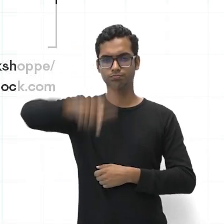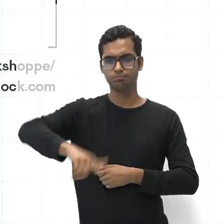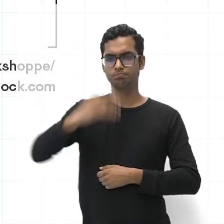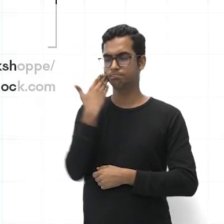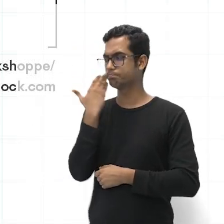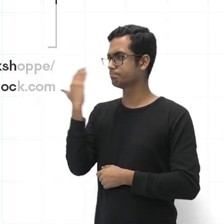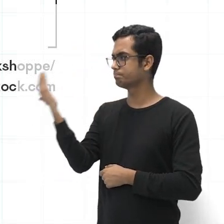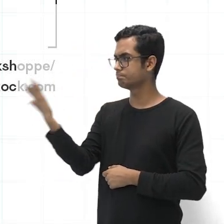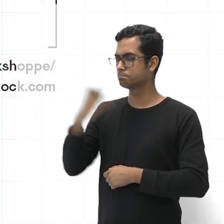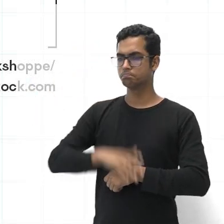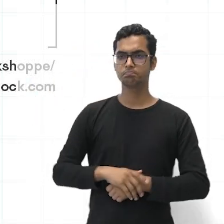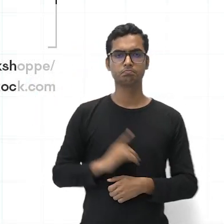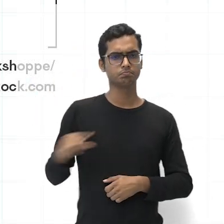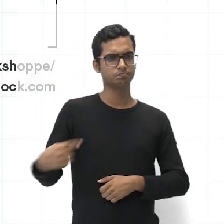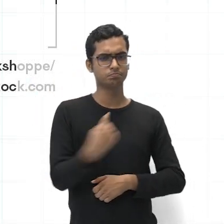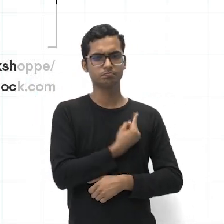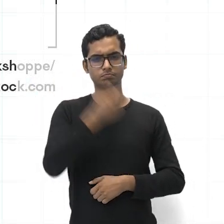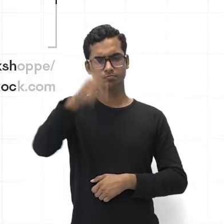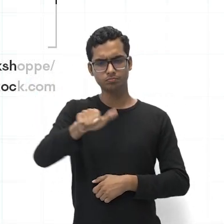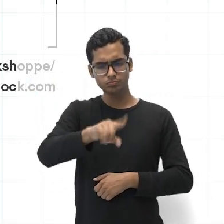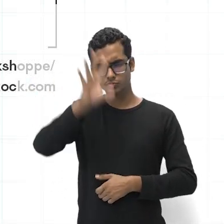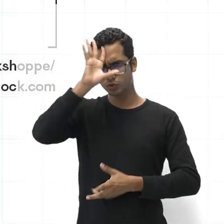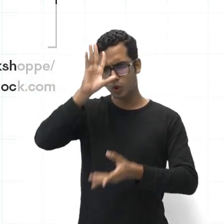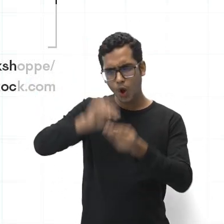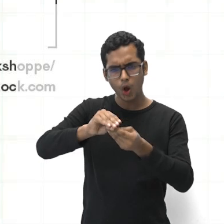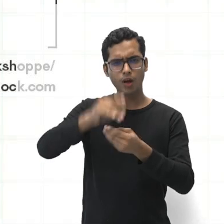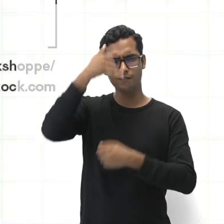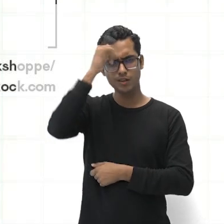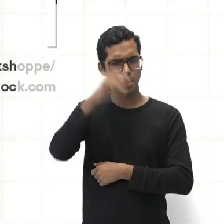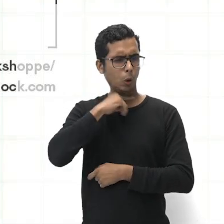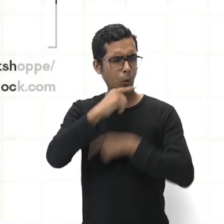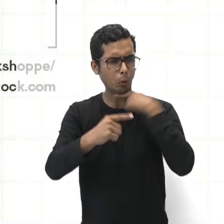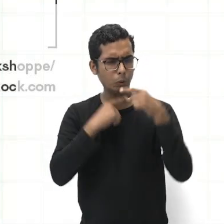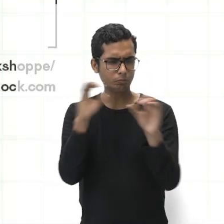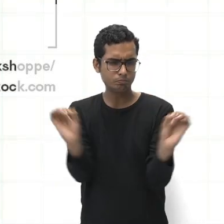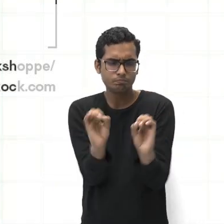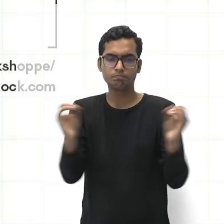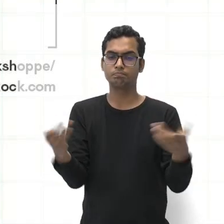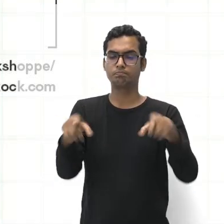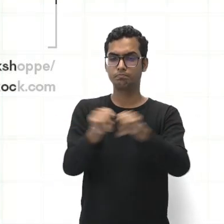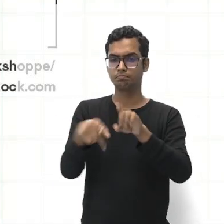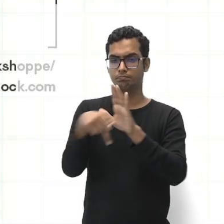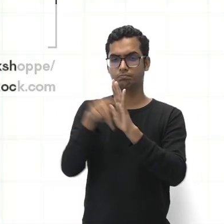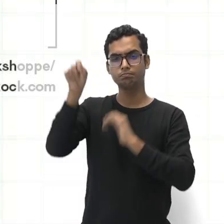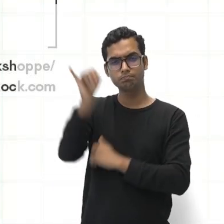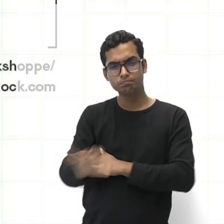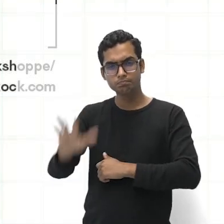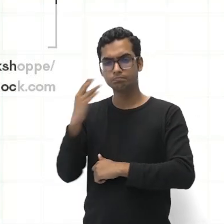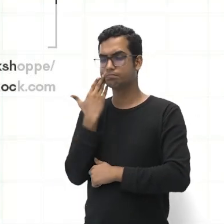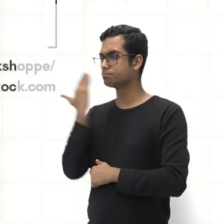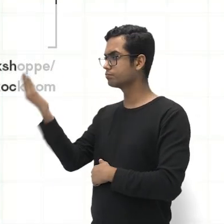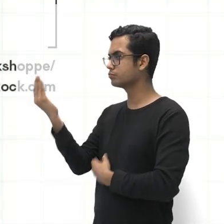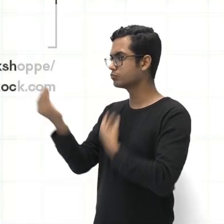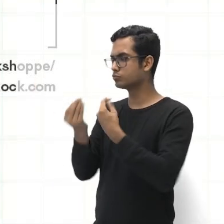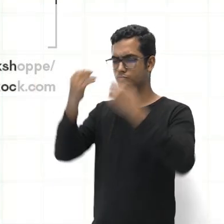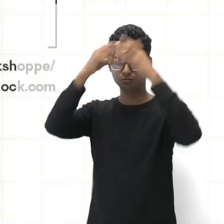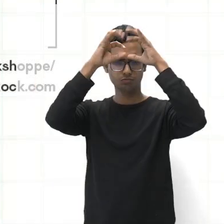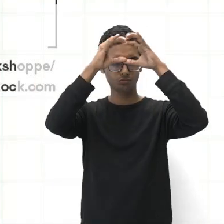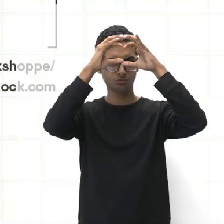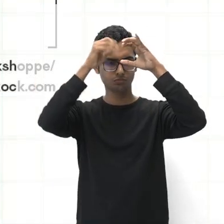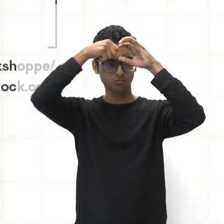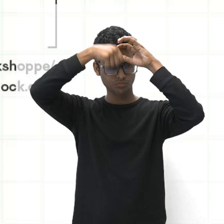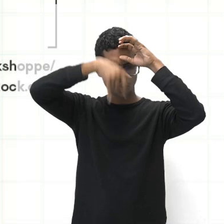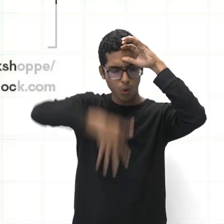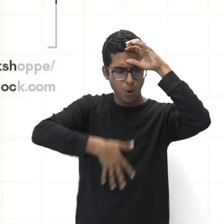vez, vamos, para que vocês não tenham dúvida, essa imagem ela mostra todo o sistema nervoso,